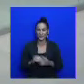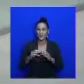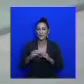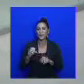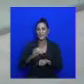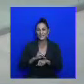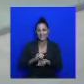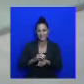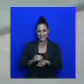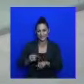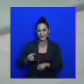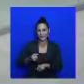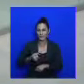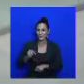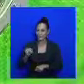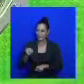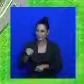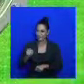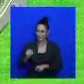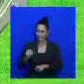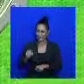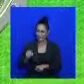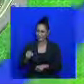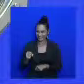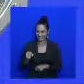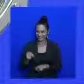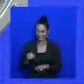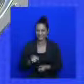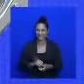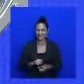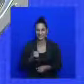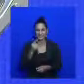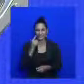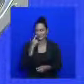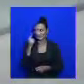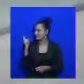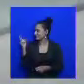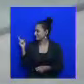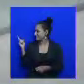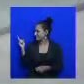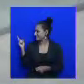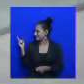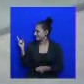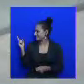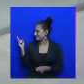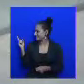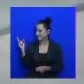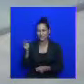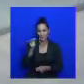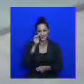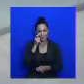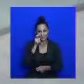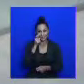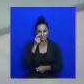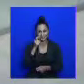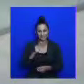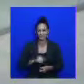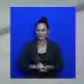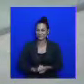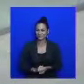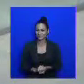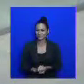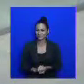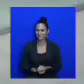bola cinza número 8 vai estar no detalhe A Tainara mostrando você conferindo